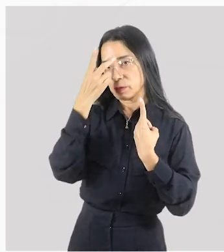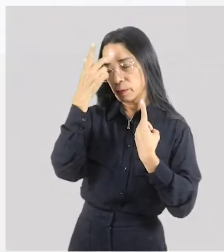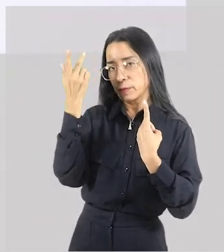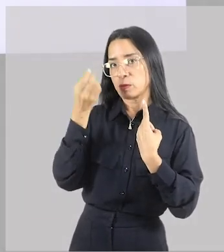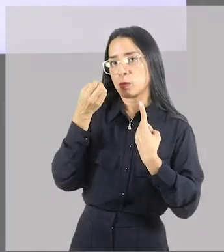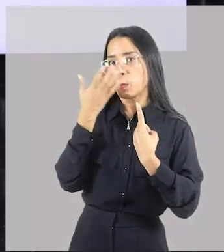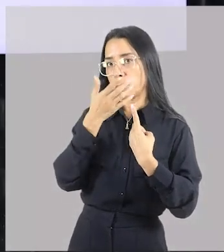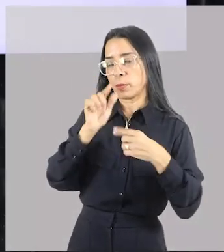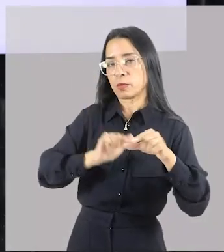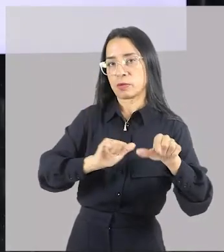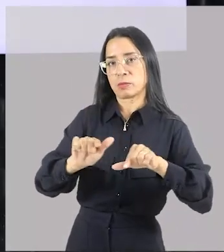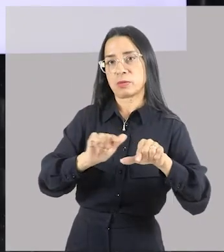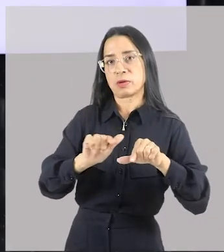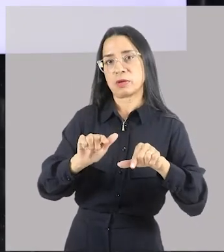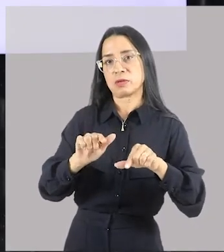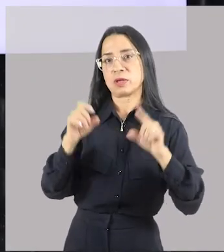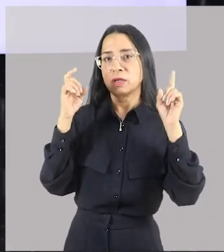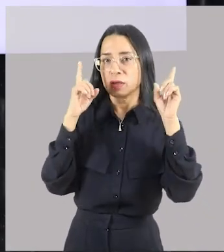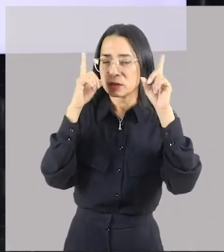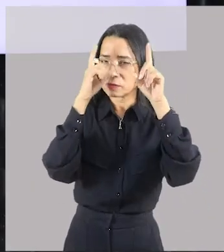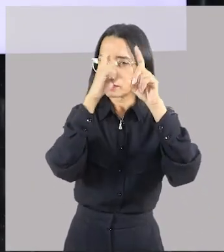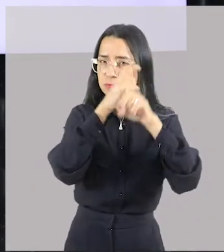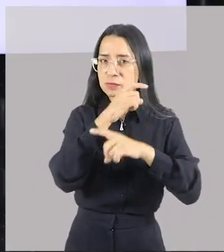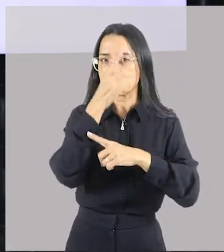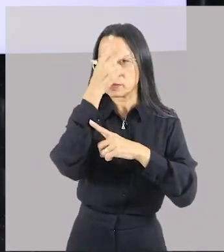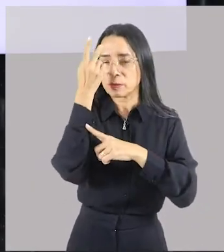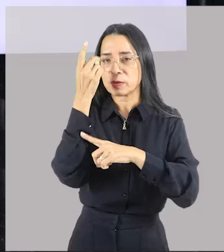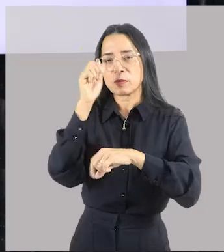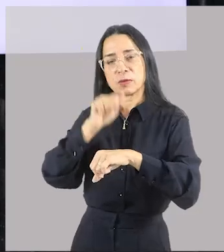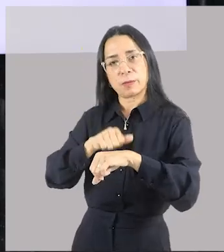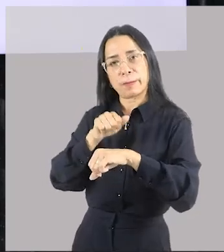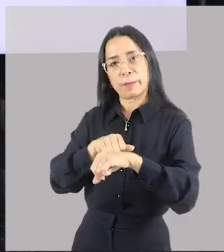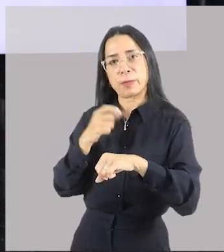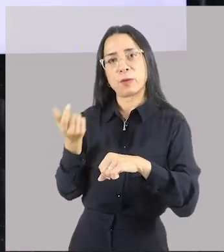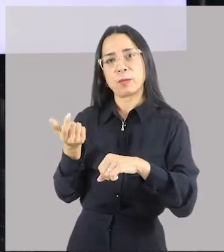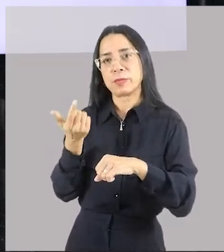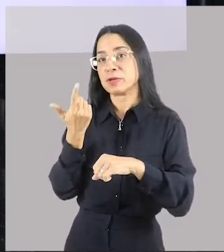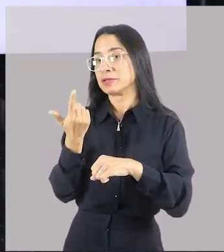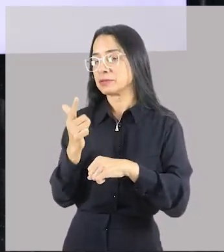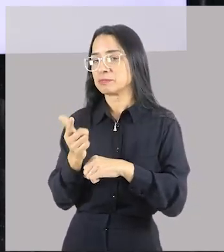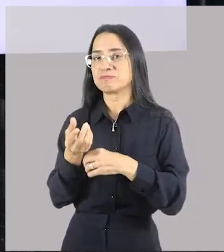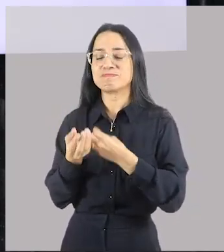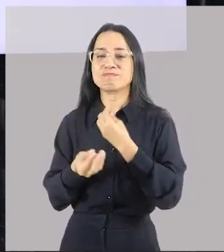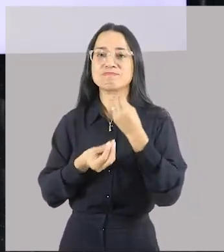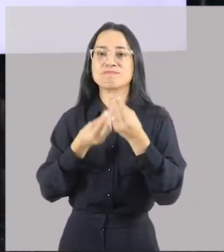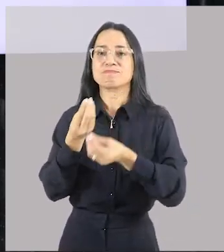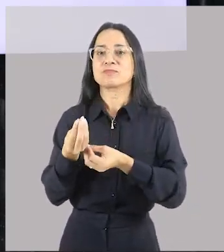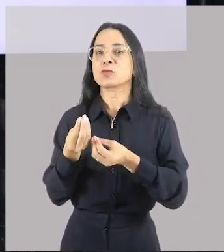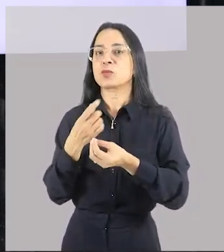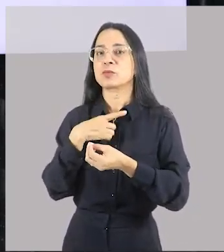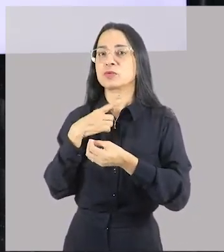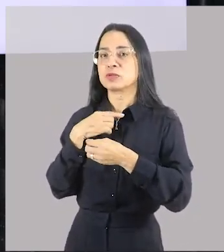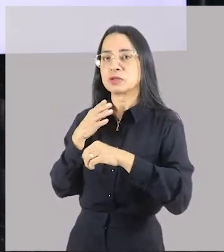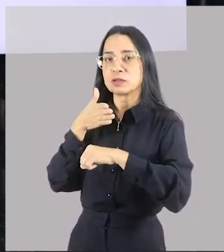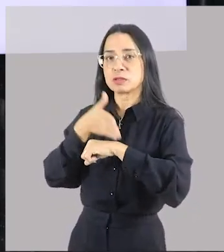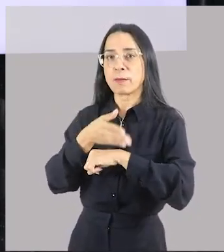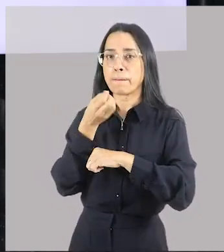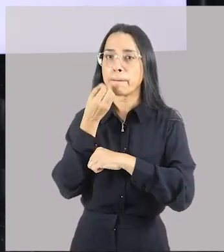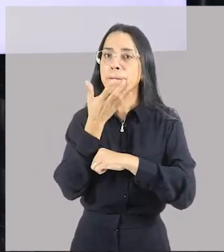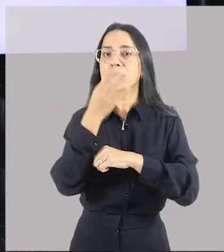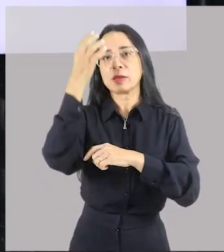muito difícil alguém que é pobre e por ser pobre não tem condição de ter acesso a